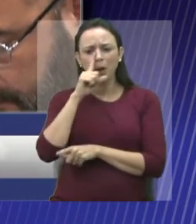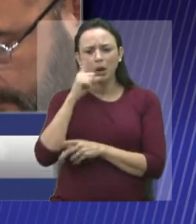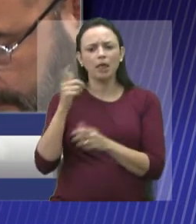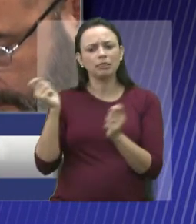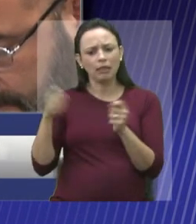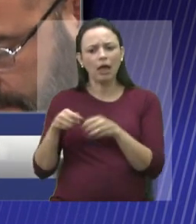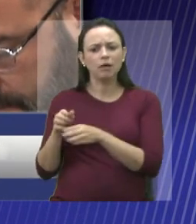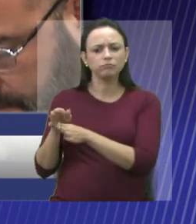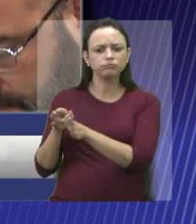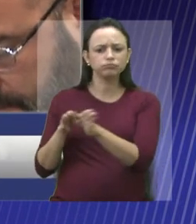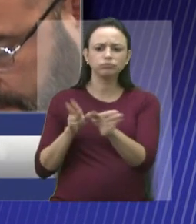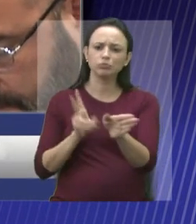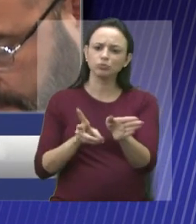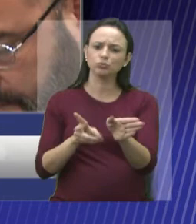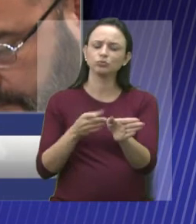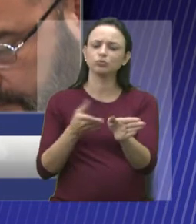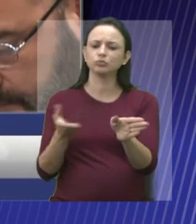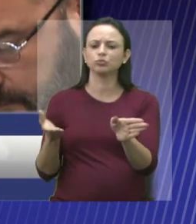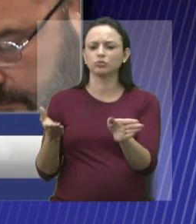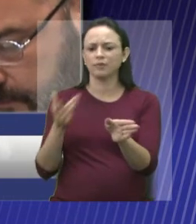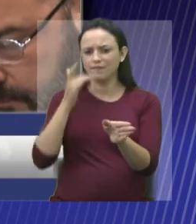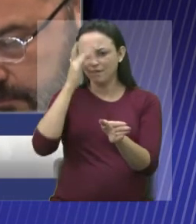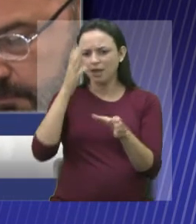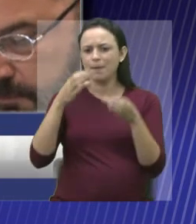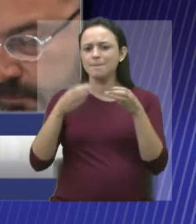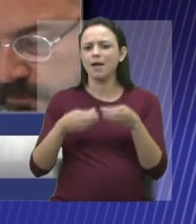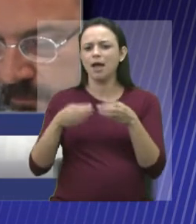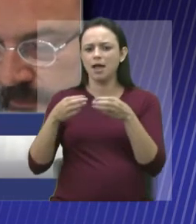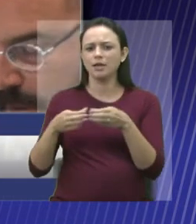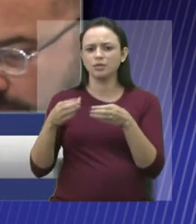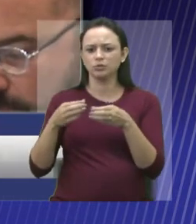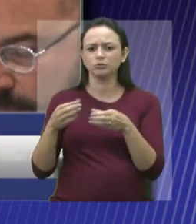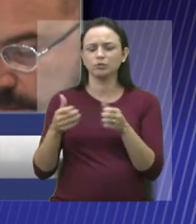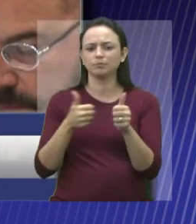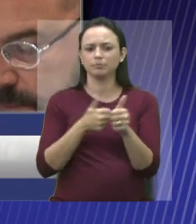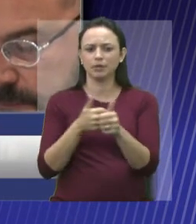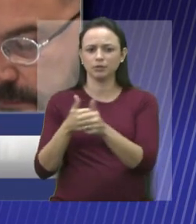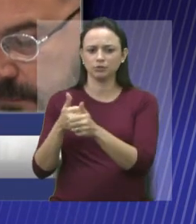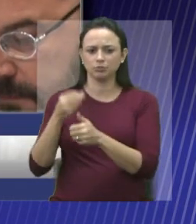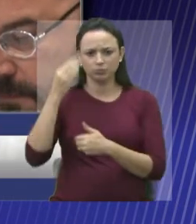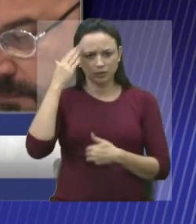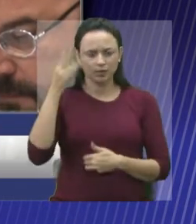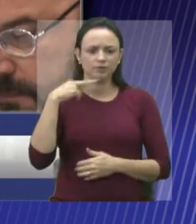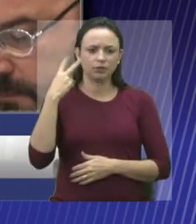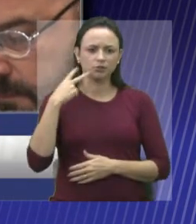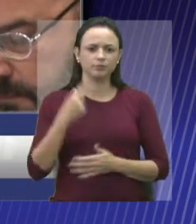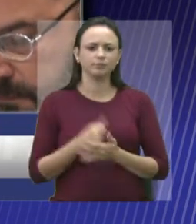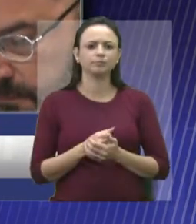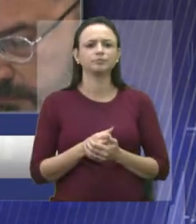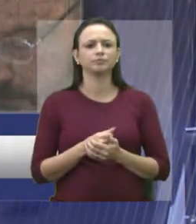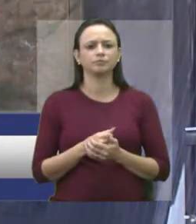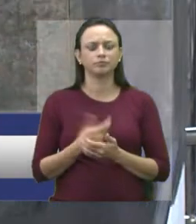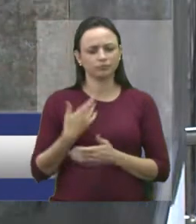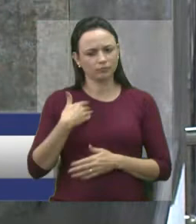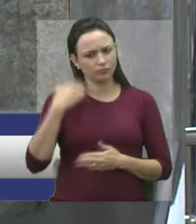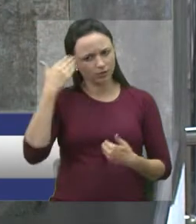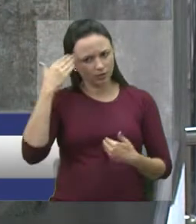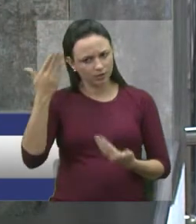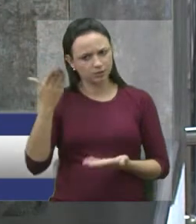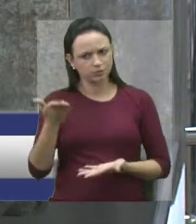aí, essa abertura para acesso aí nos bairros aí circunvizinhos. Muito obrigado, vereador. Eu que